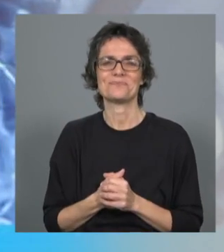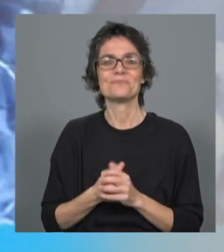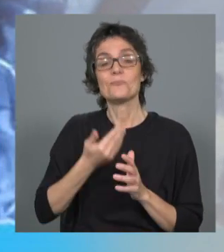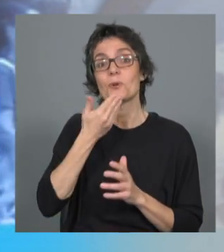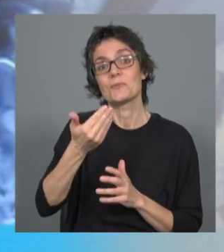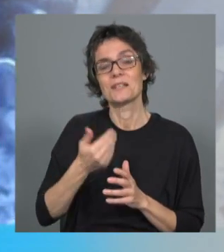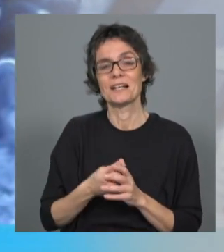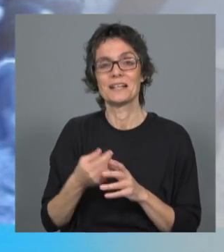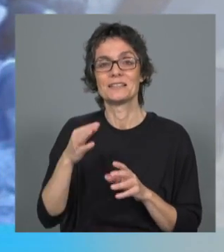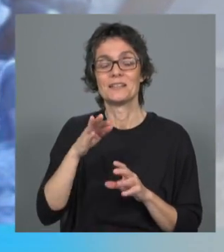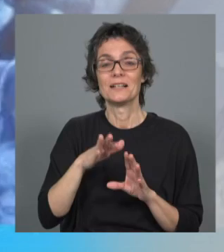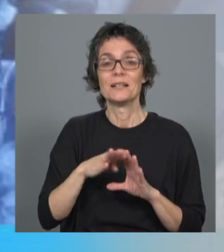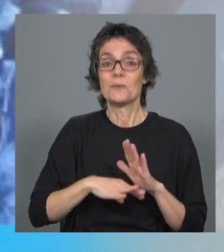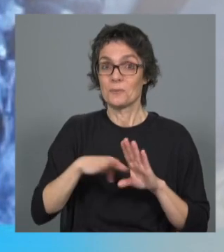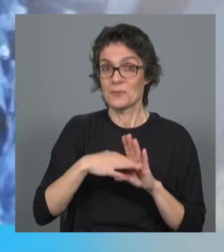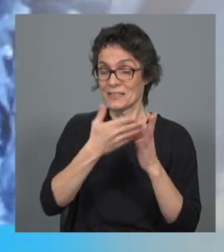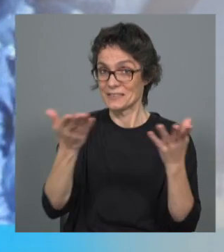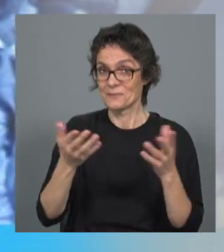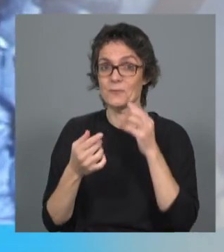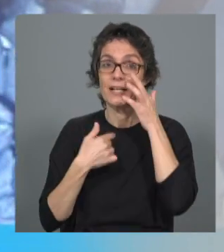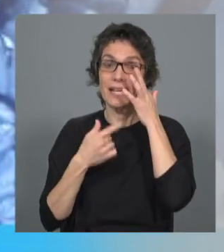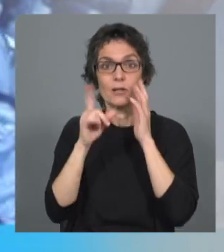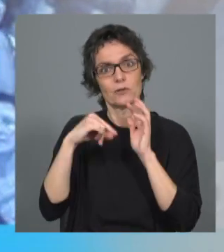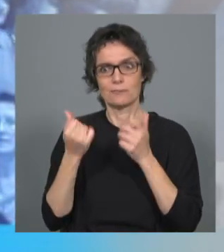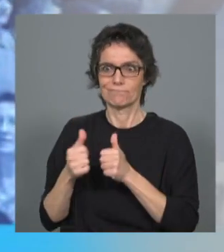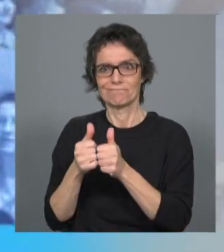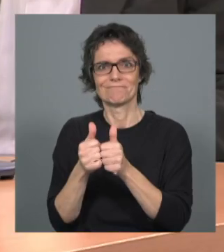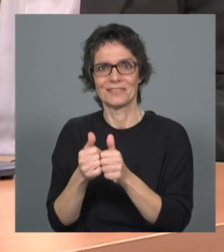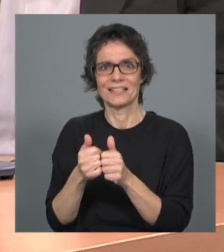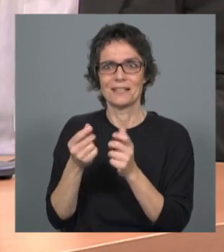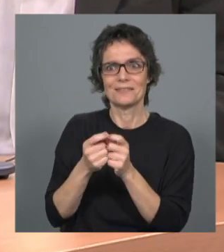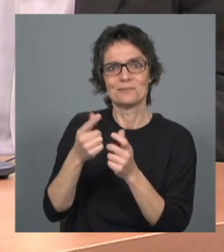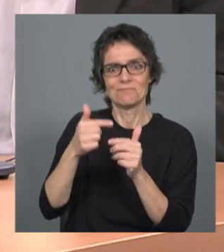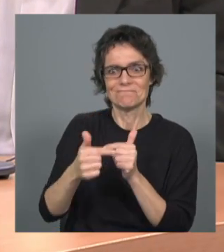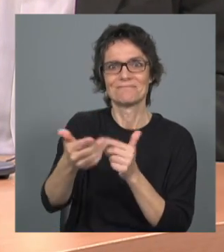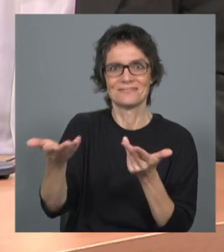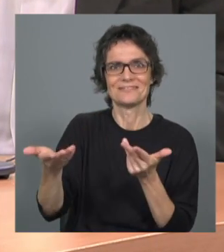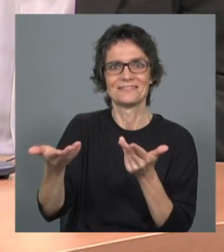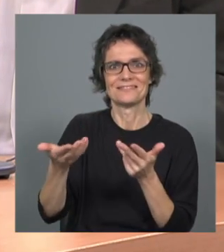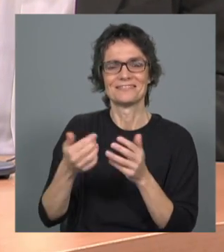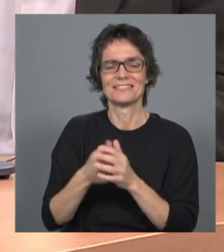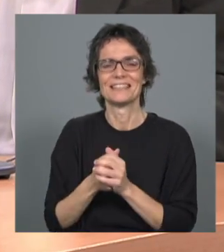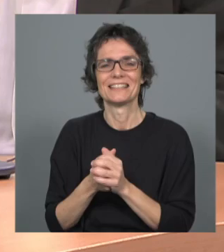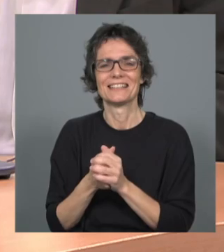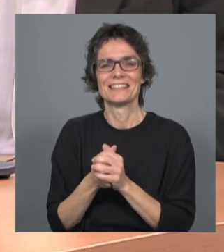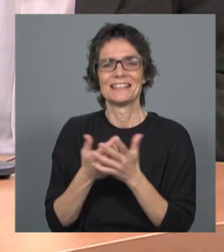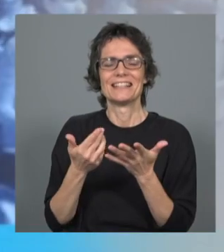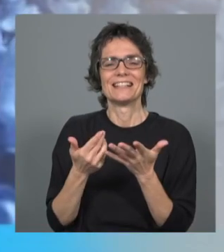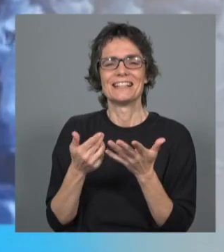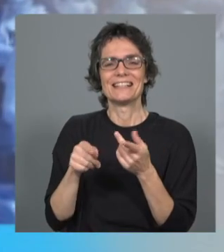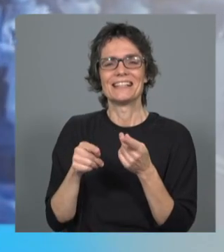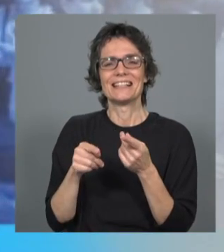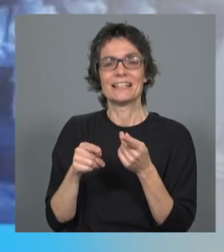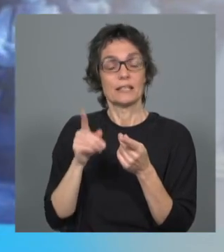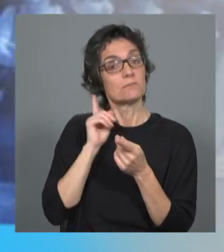presença e também vamos continuar a acompanhar de perto os momentos fortes também ao longo desta semana,